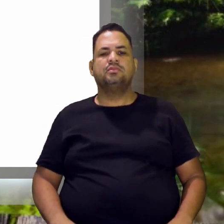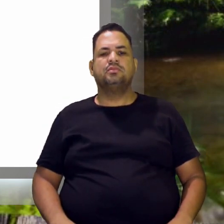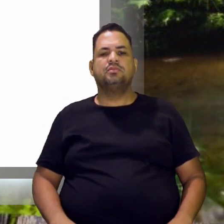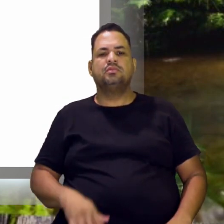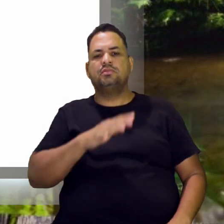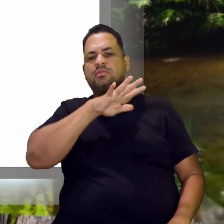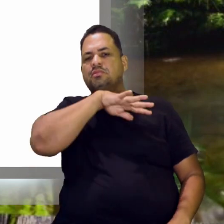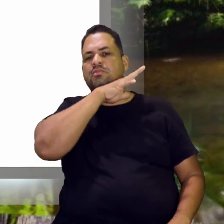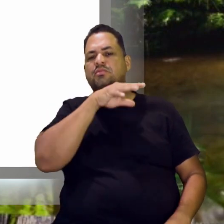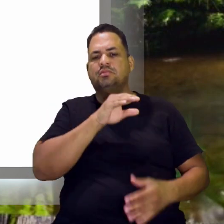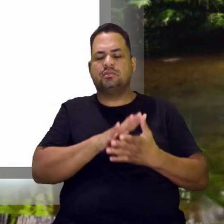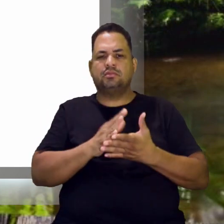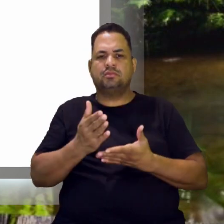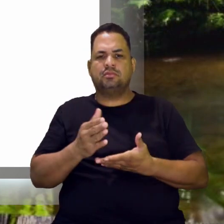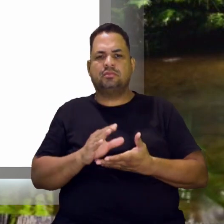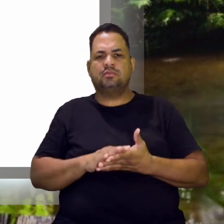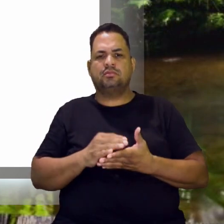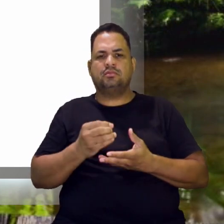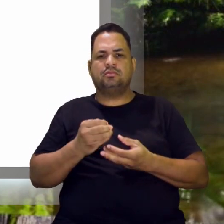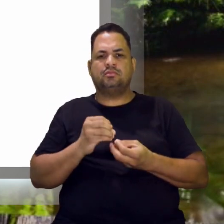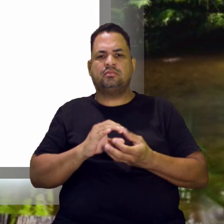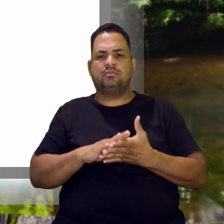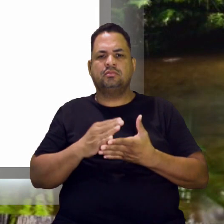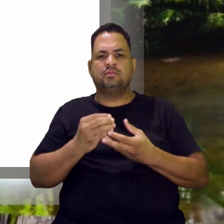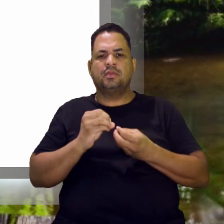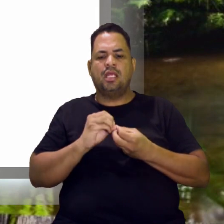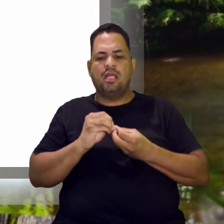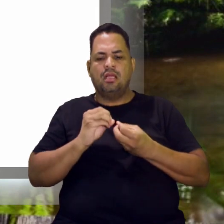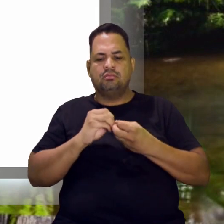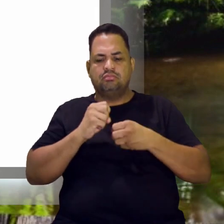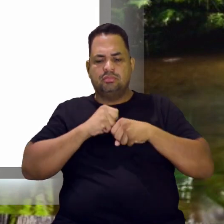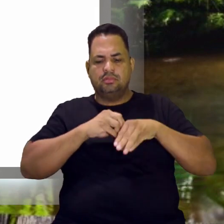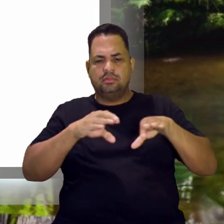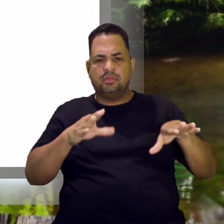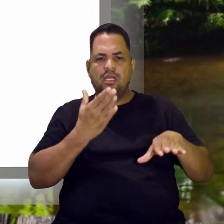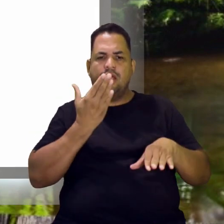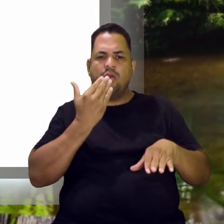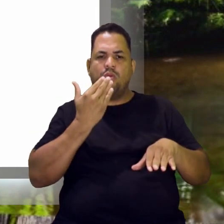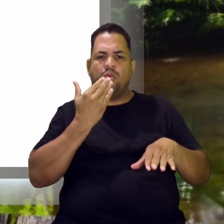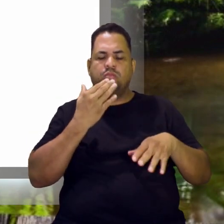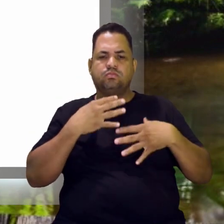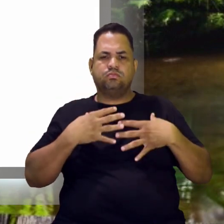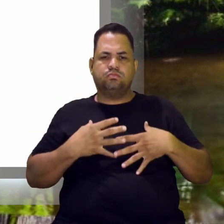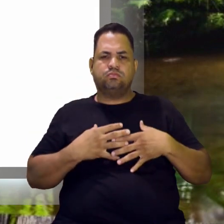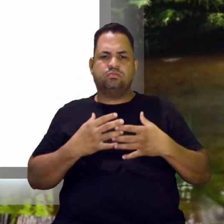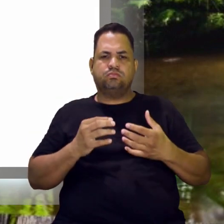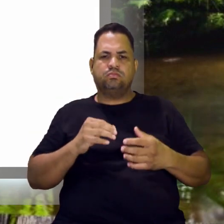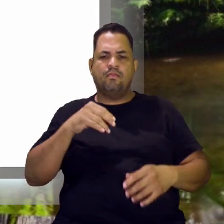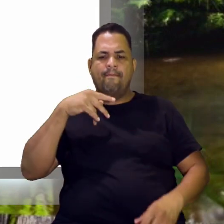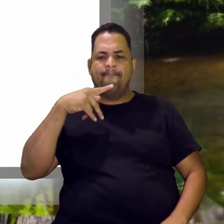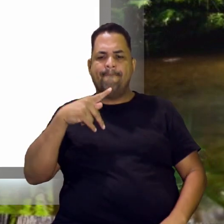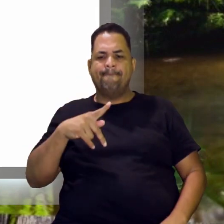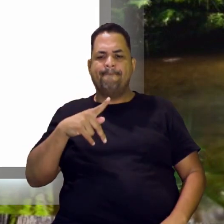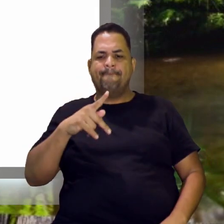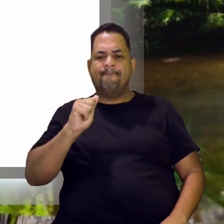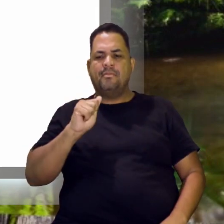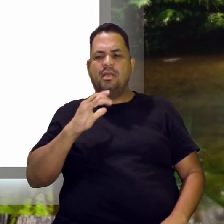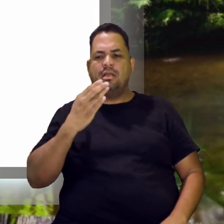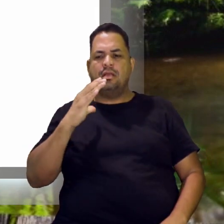Ela se alimenta de castanha, ela dispersa semente, né? Porque ela come. A paca ela tem